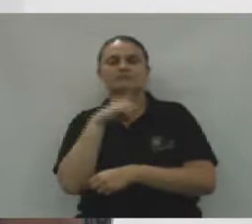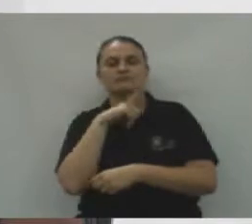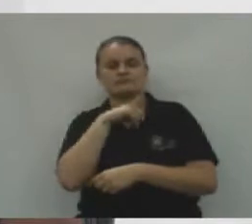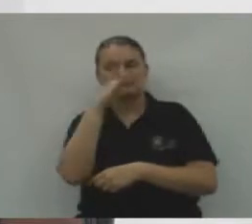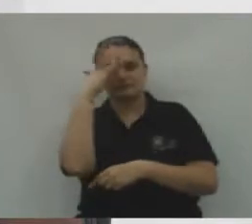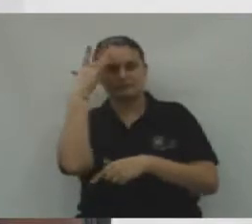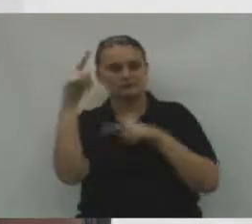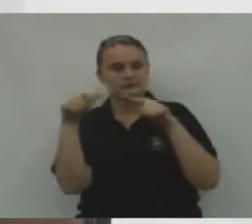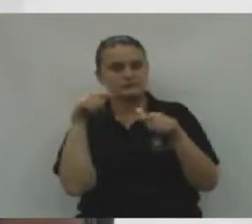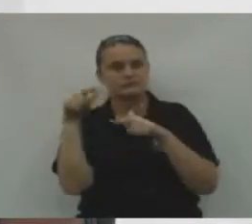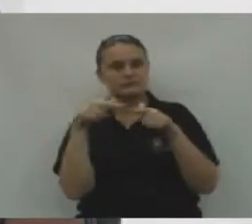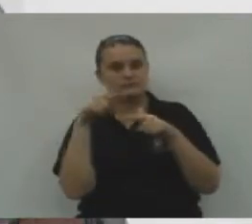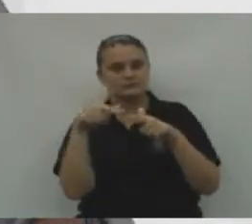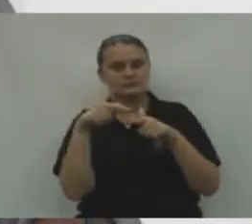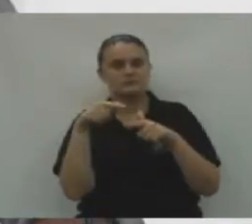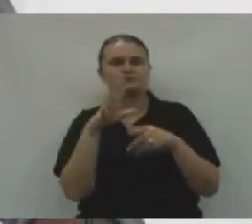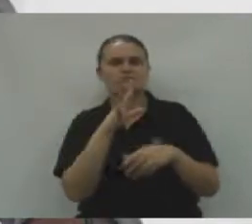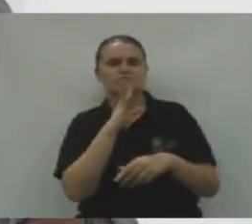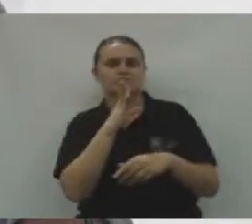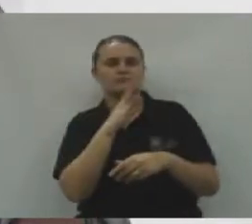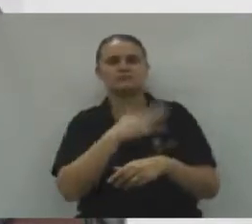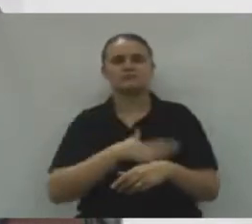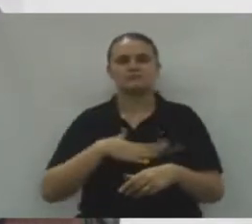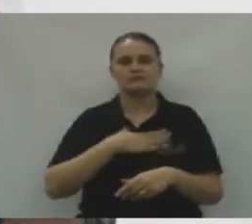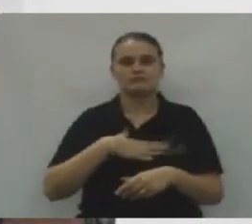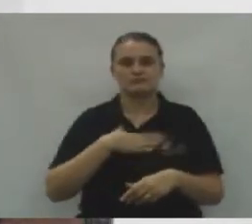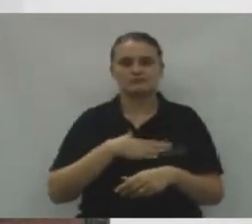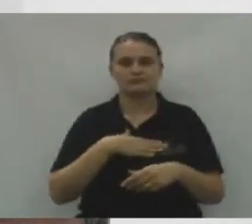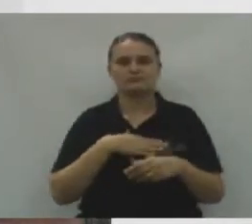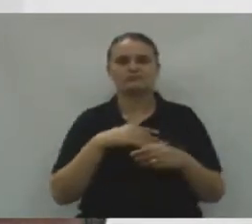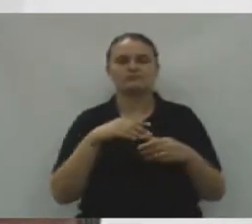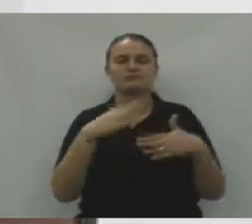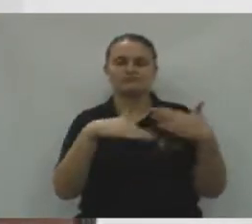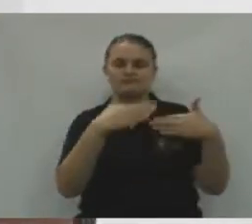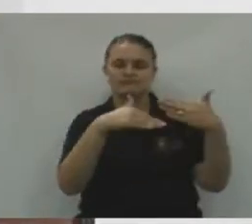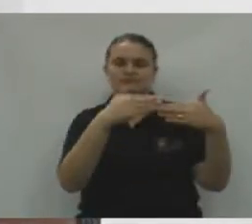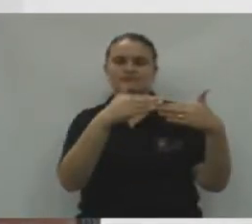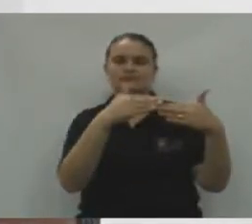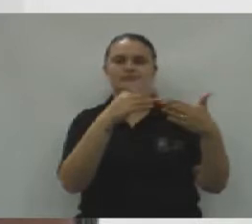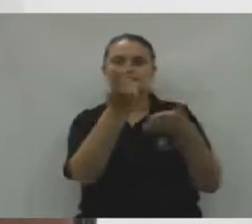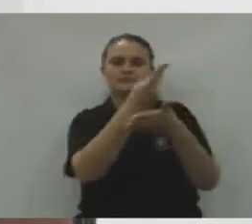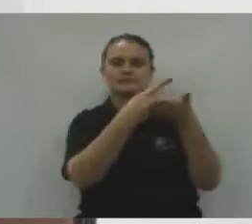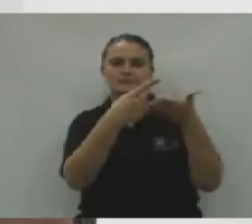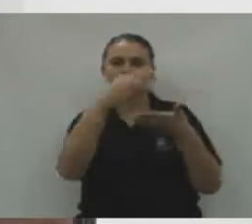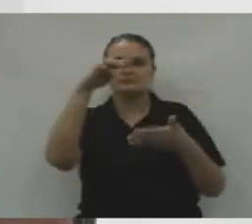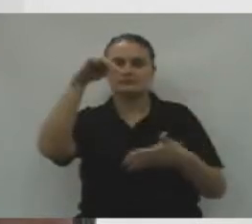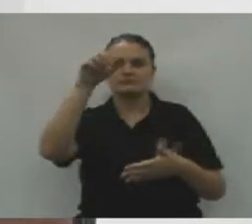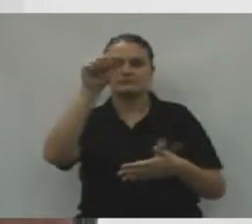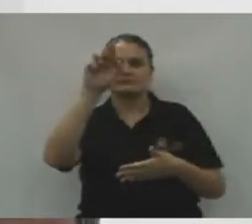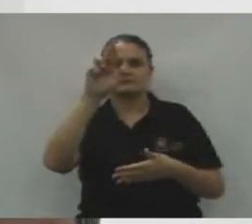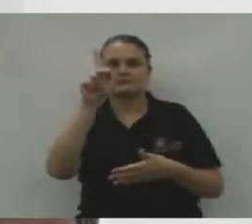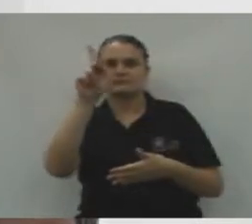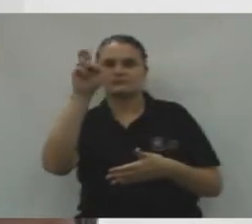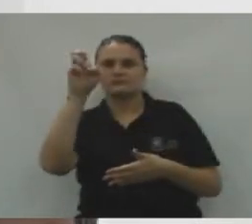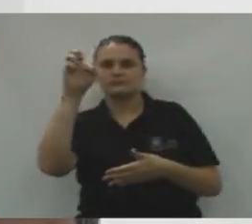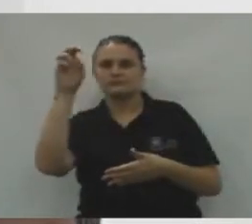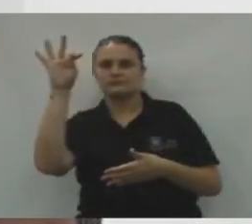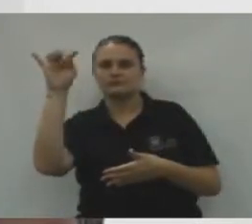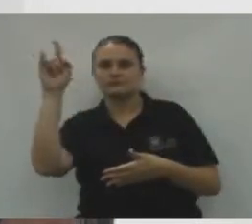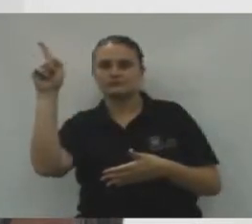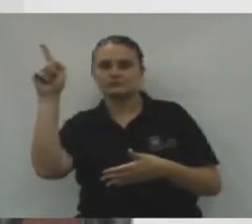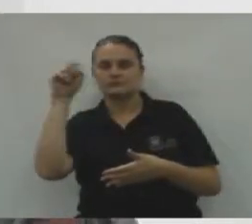são se identificam com a questão de marketing, é que estão desenvolvendo o marketing desses produtos. No mês